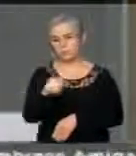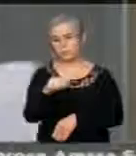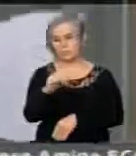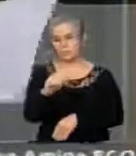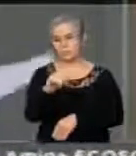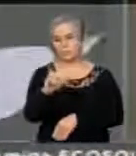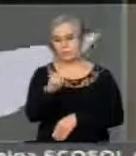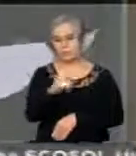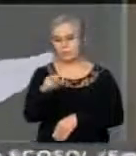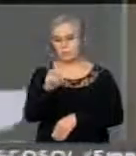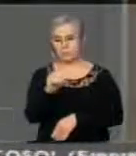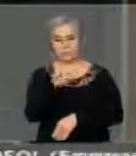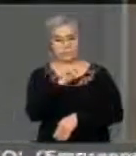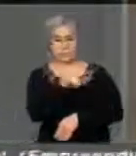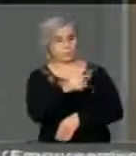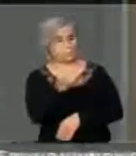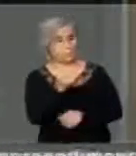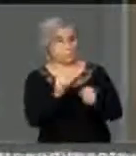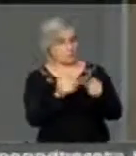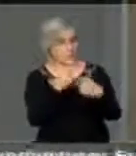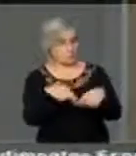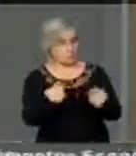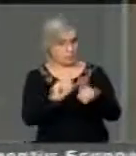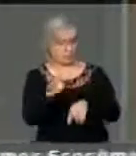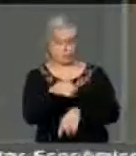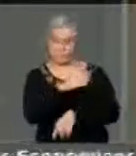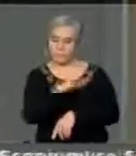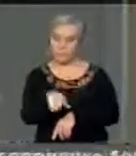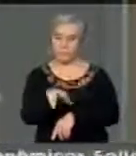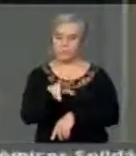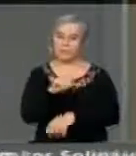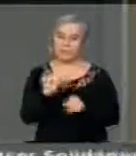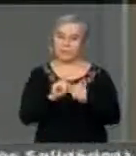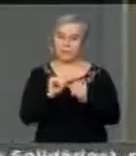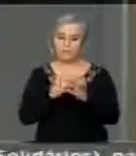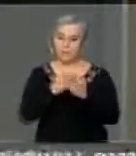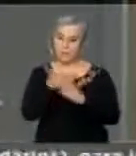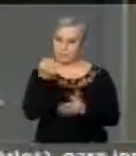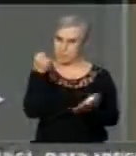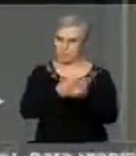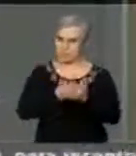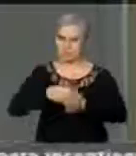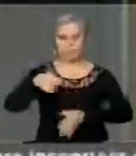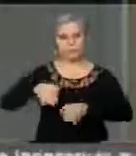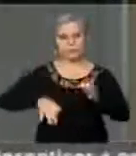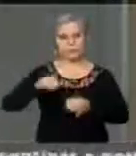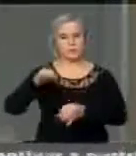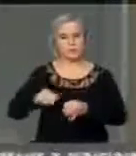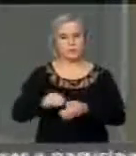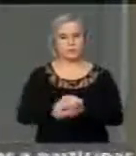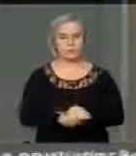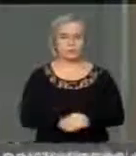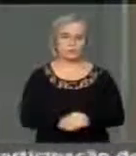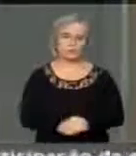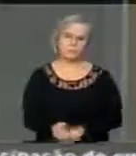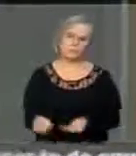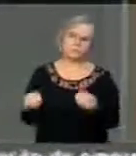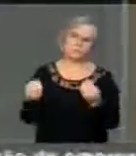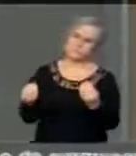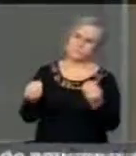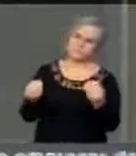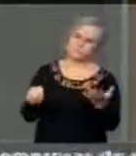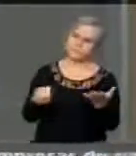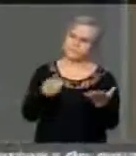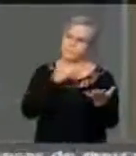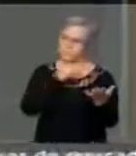por sensatez, por sensibilidade ao contribuinte, fará pela imposição da justiça. Presidente, em tempos